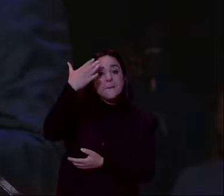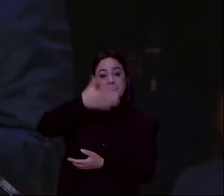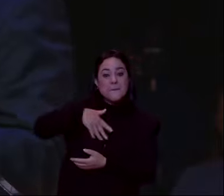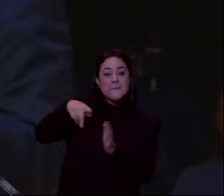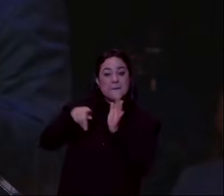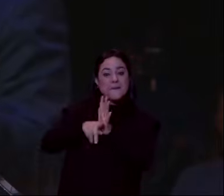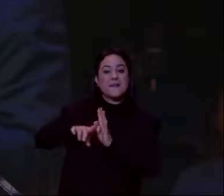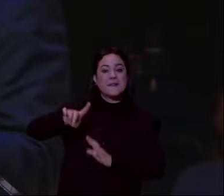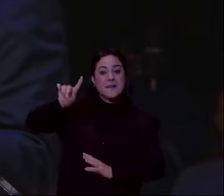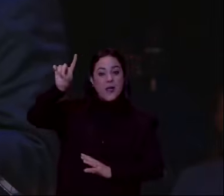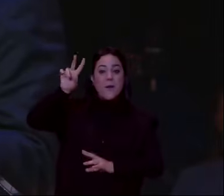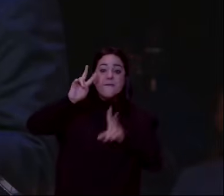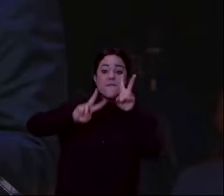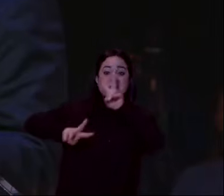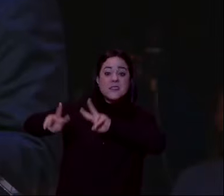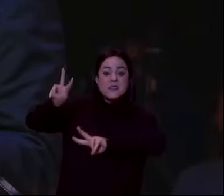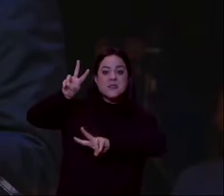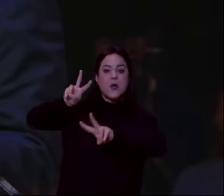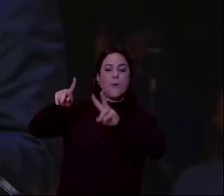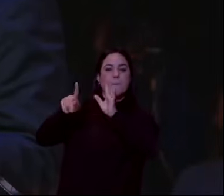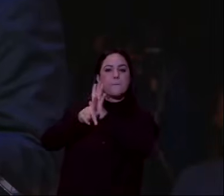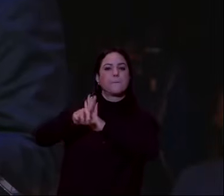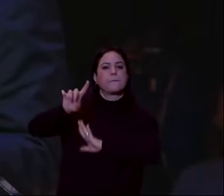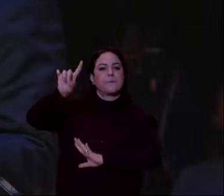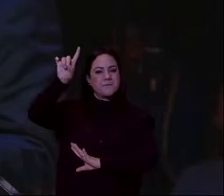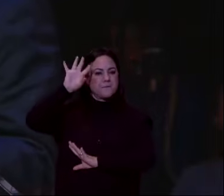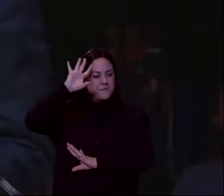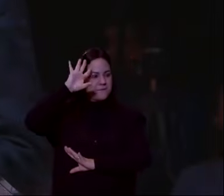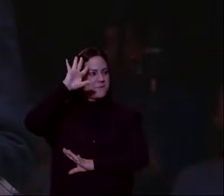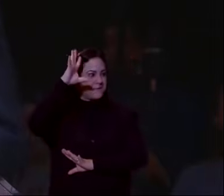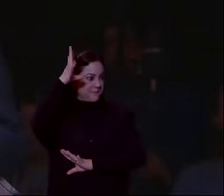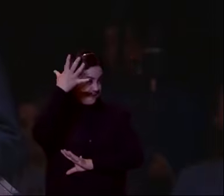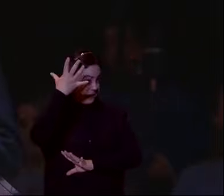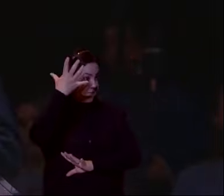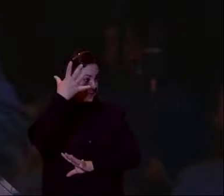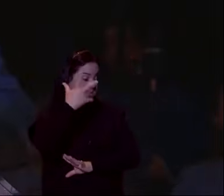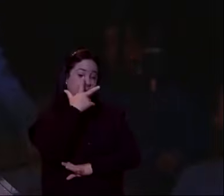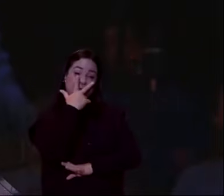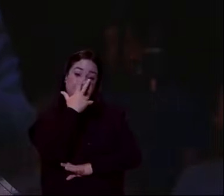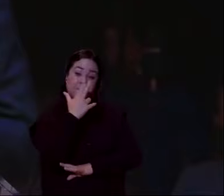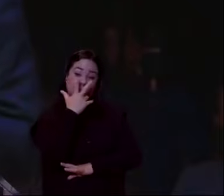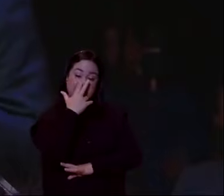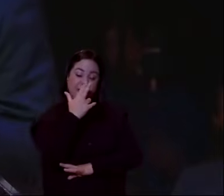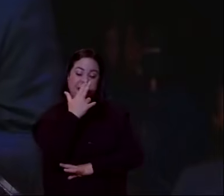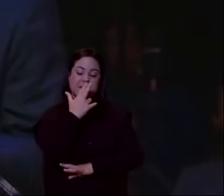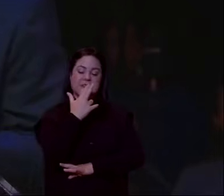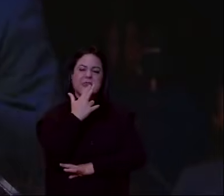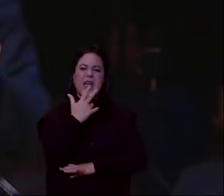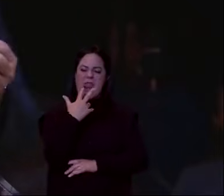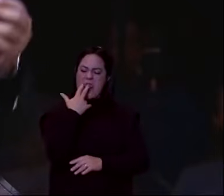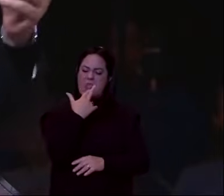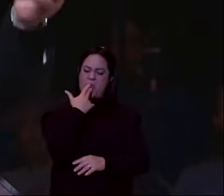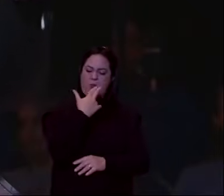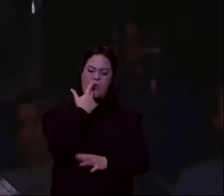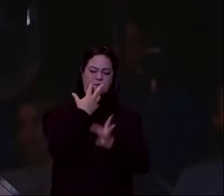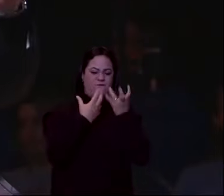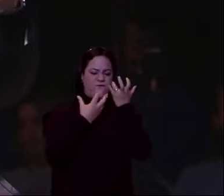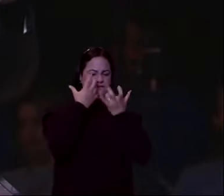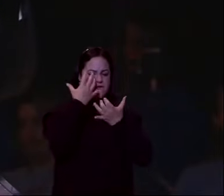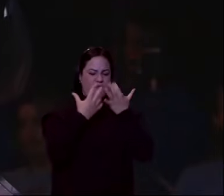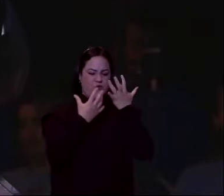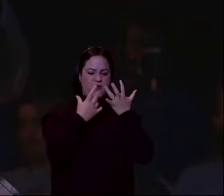de Deus, era uma visão de Deus que estava acontecendo. Algo parecido com uma língua de fogo estava